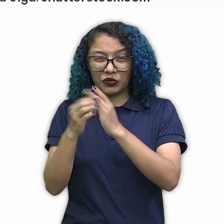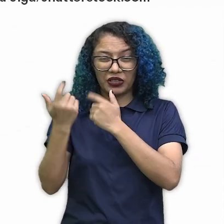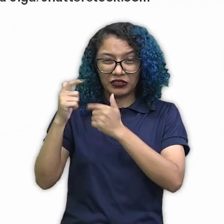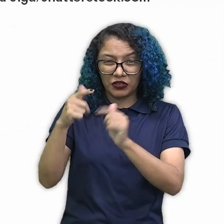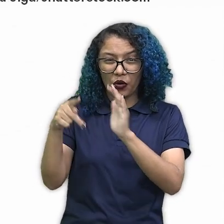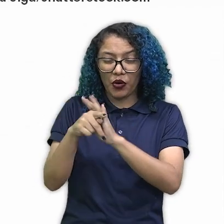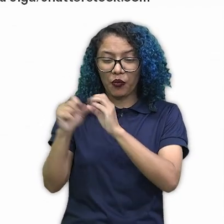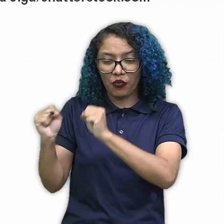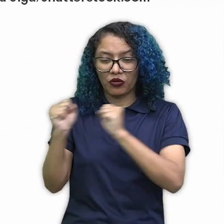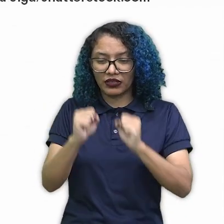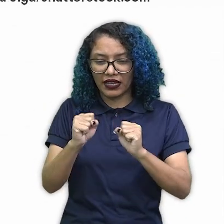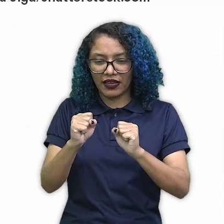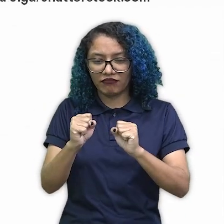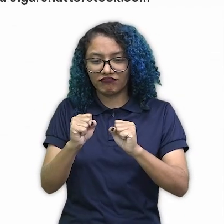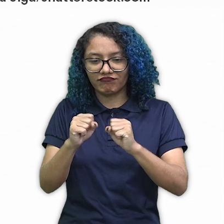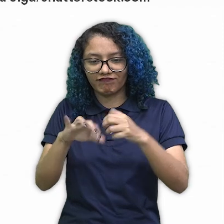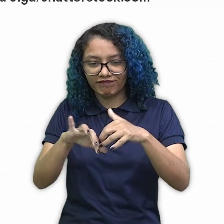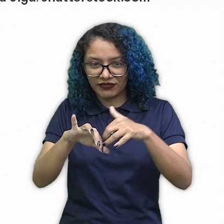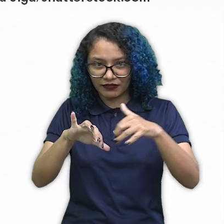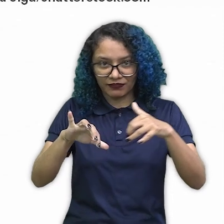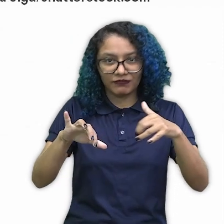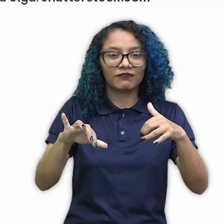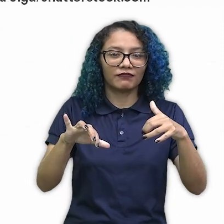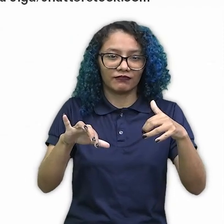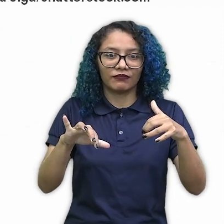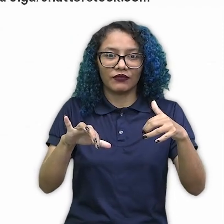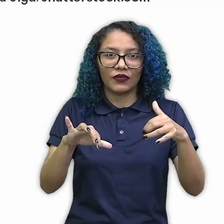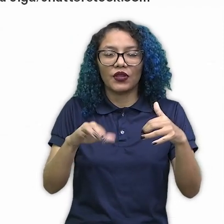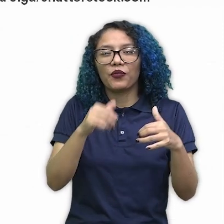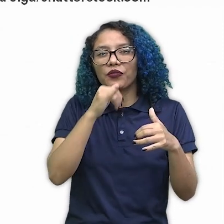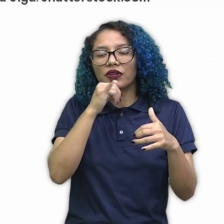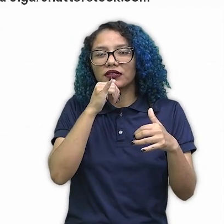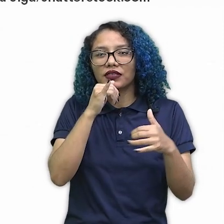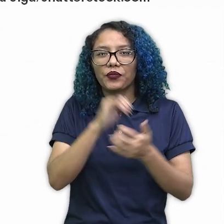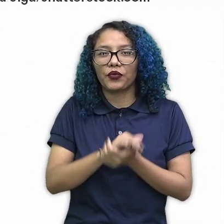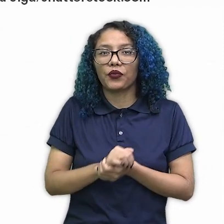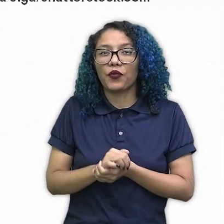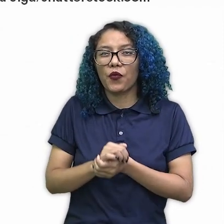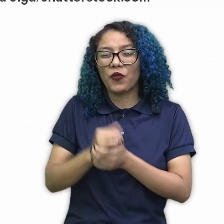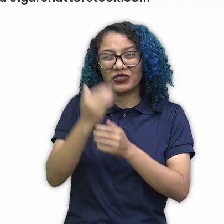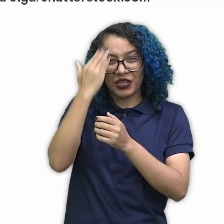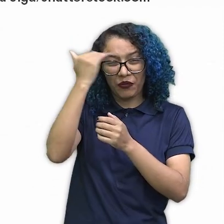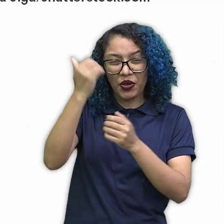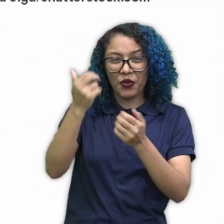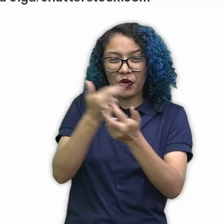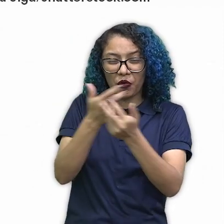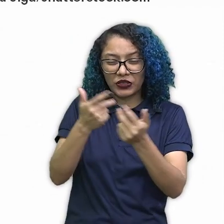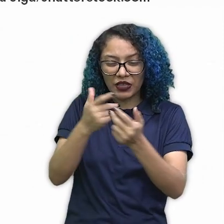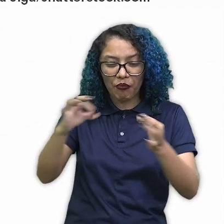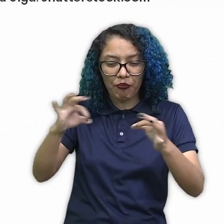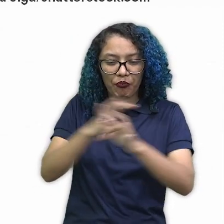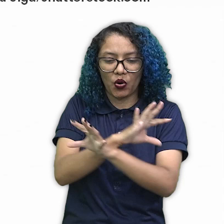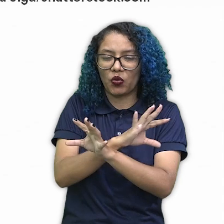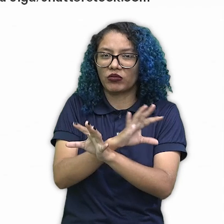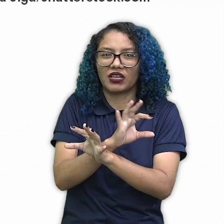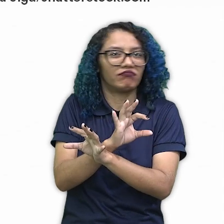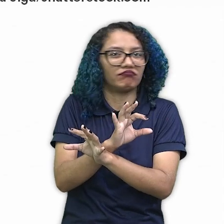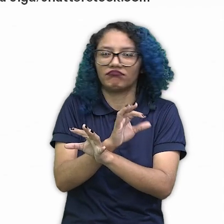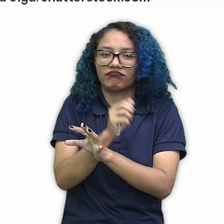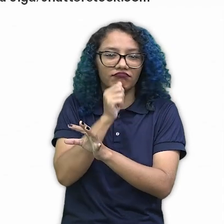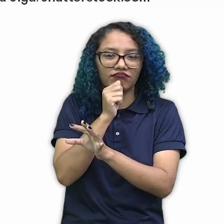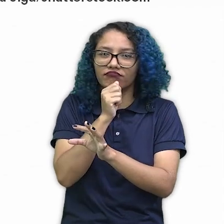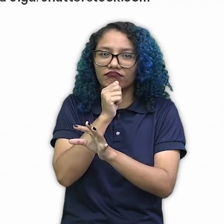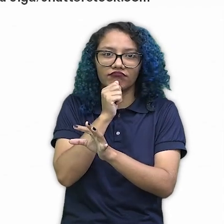que não se pode concebê-lo como materializado. Pronto, o saber está ali, está pronto.